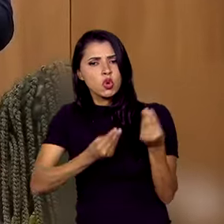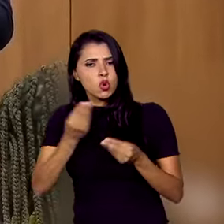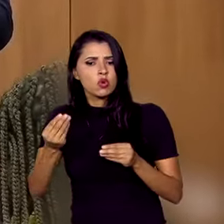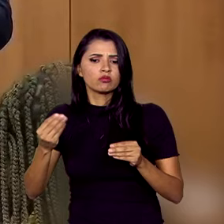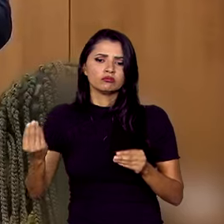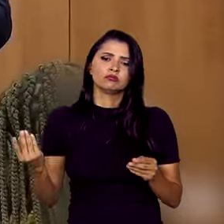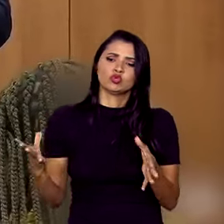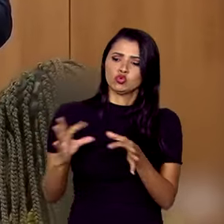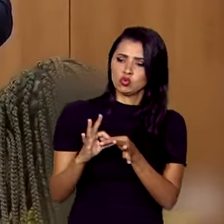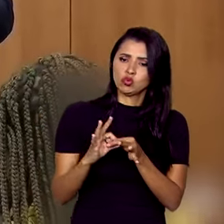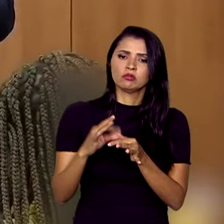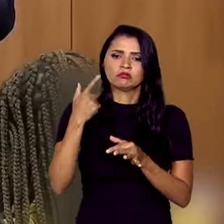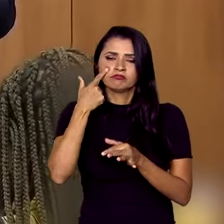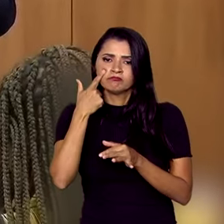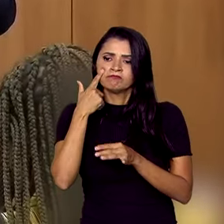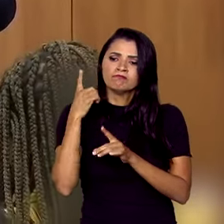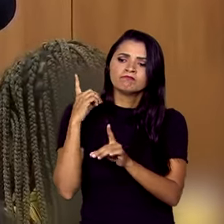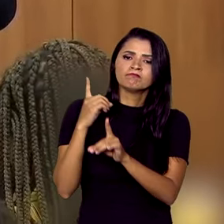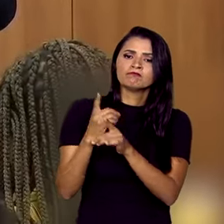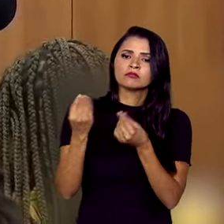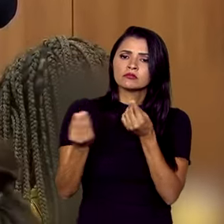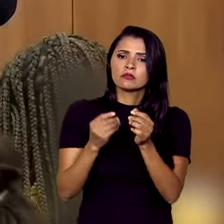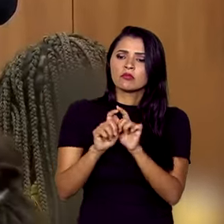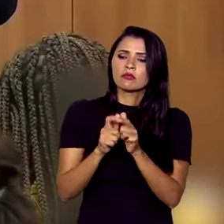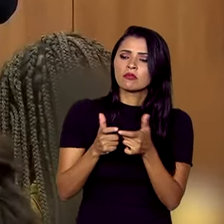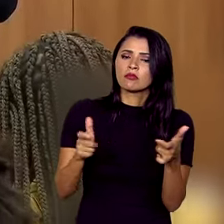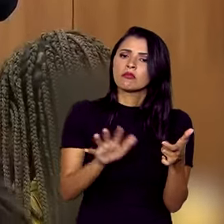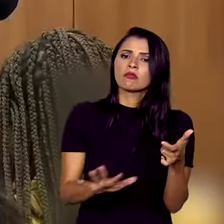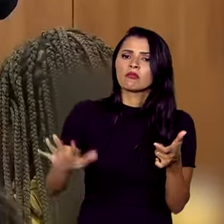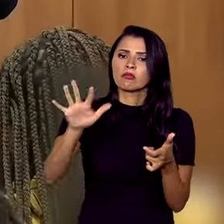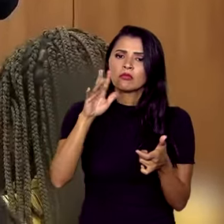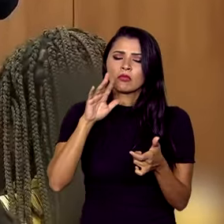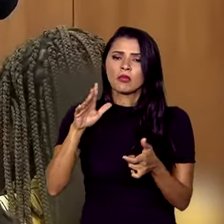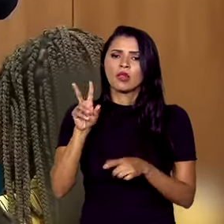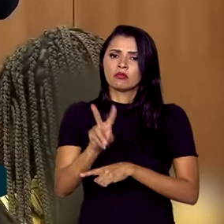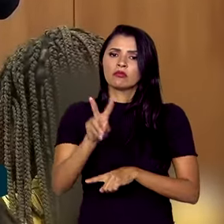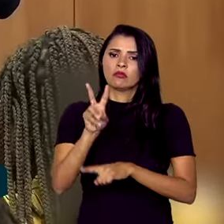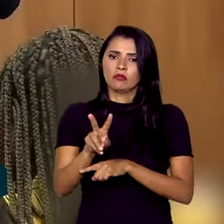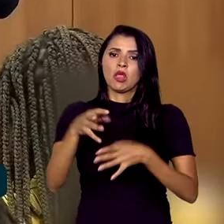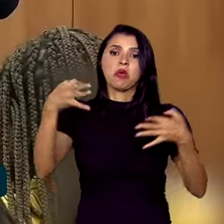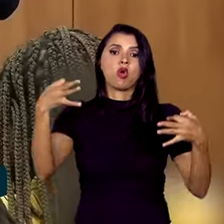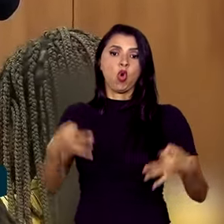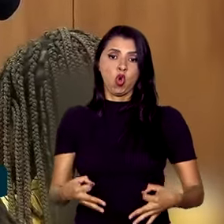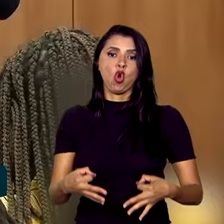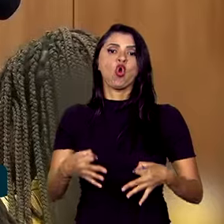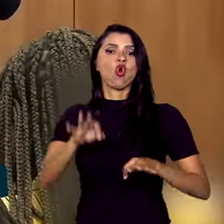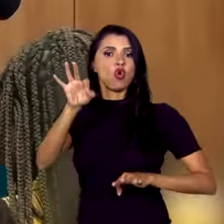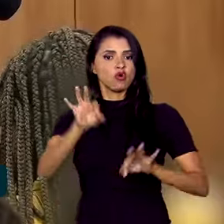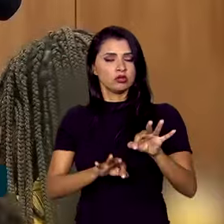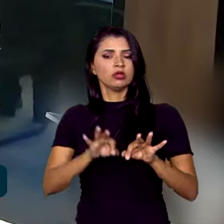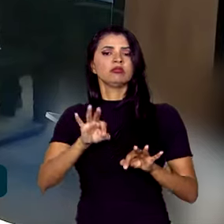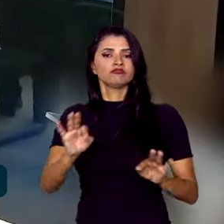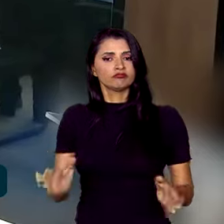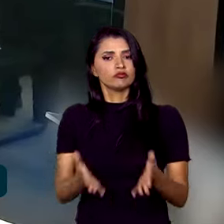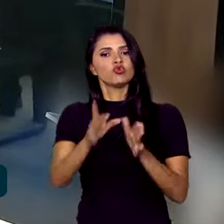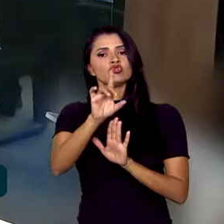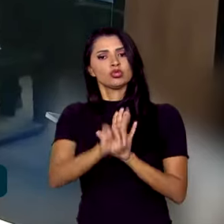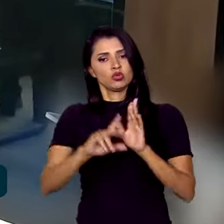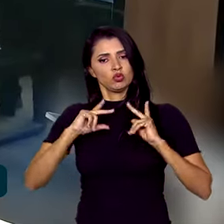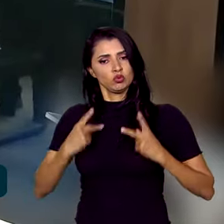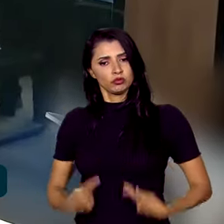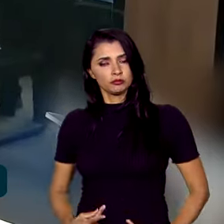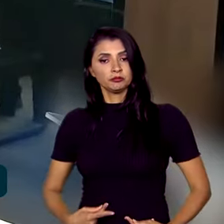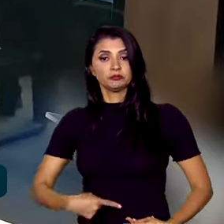Integradas visando a abordagem abrangente para preservar a ordem pública e promover os direitos humanos segundo o